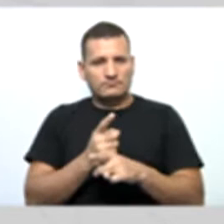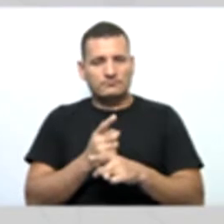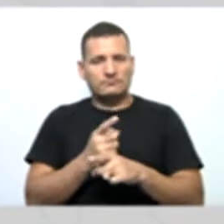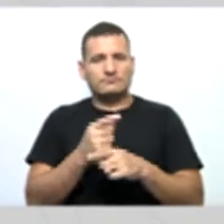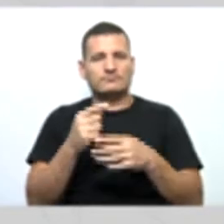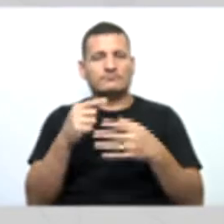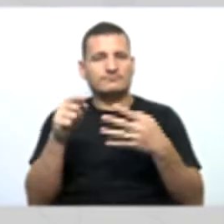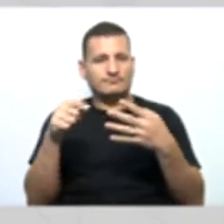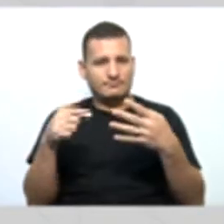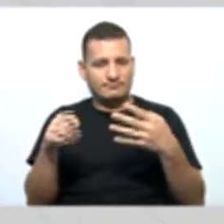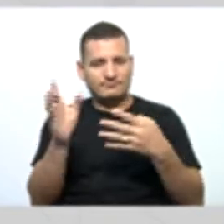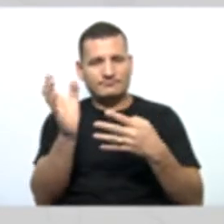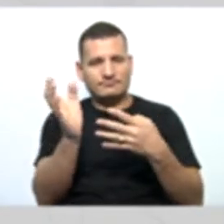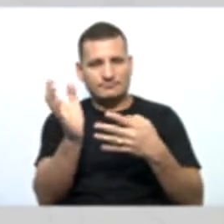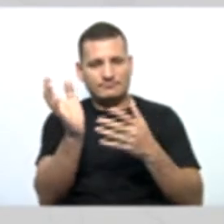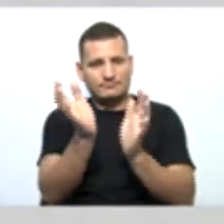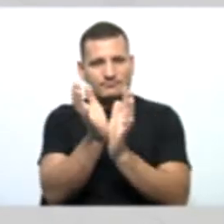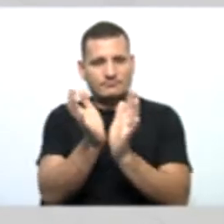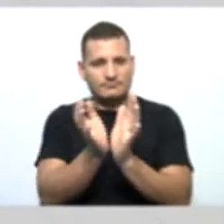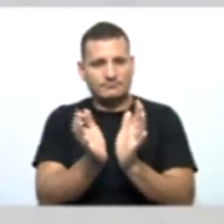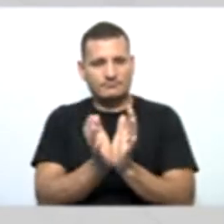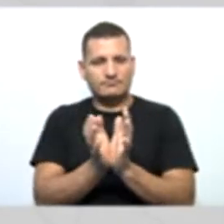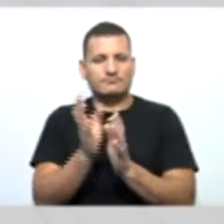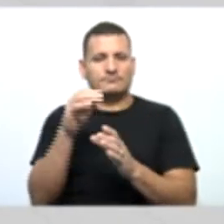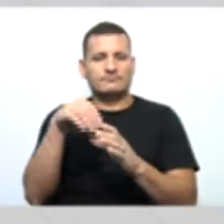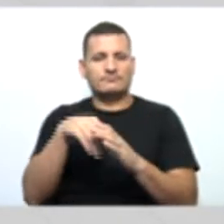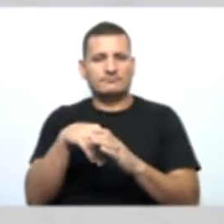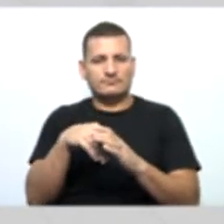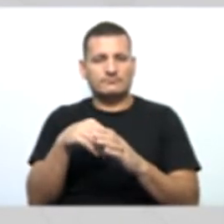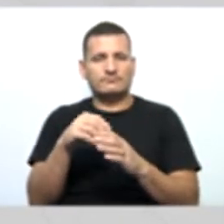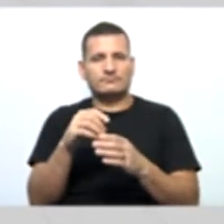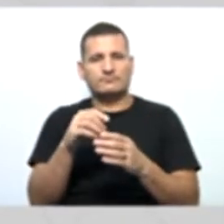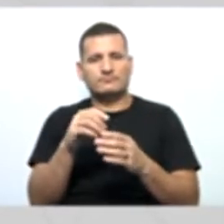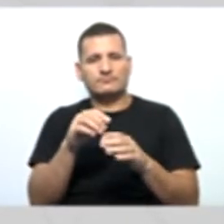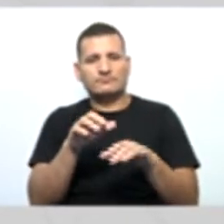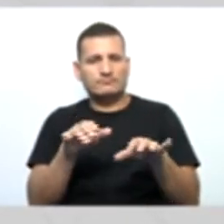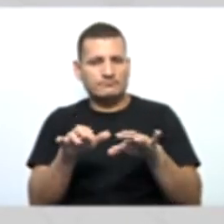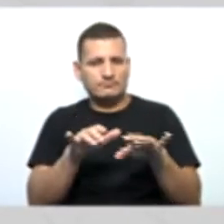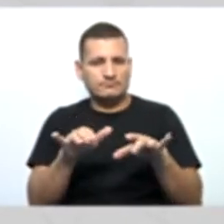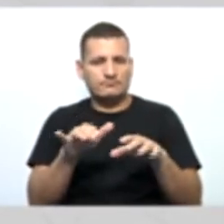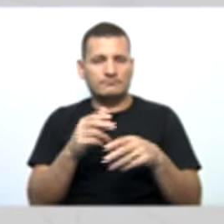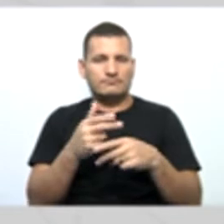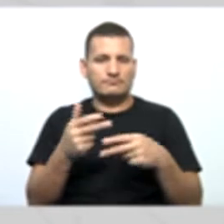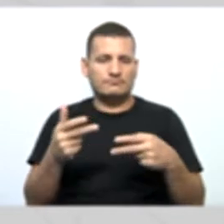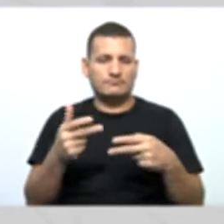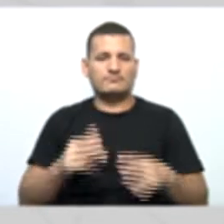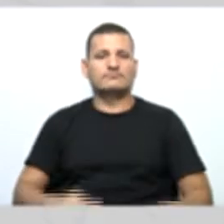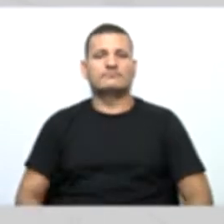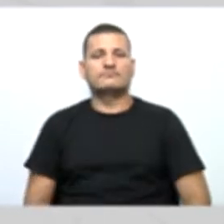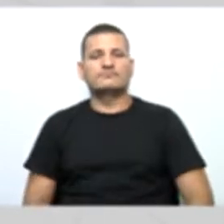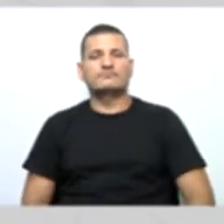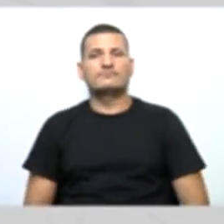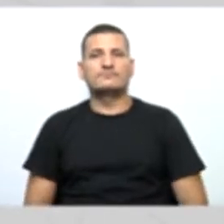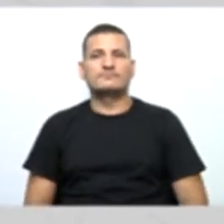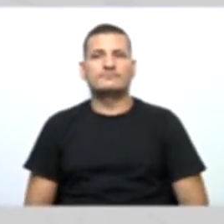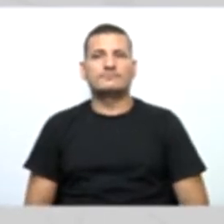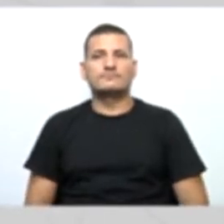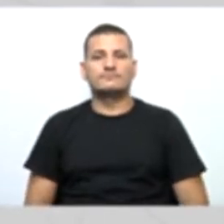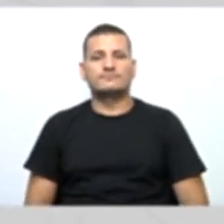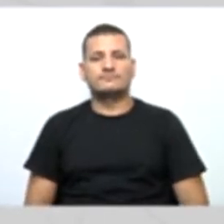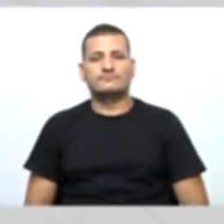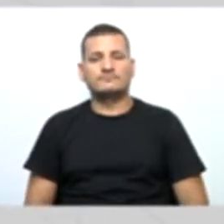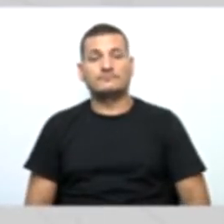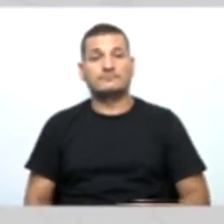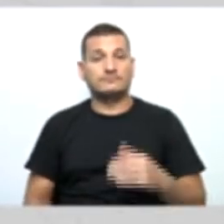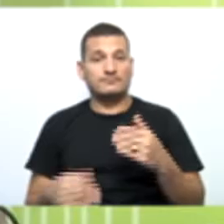mensagens dentro de paradigma na orientação ao objeto. Então vem aqui, gente, ó. Nós